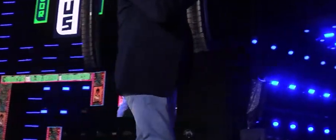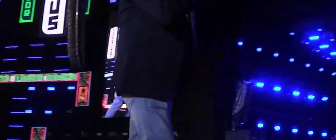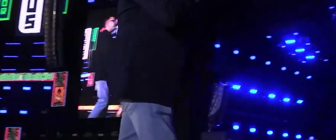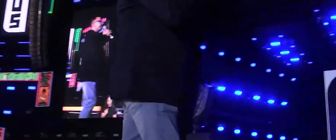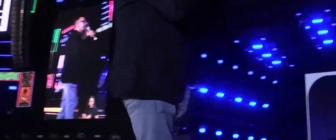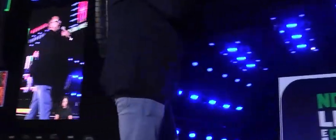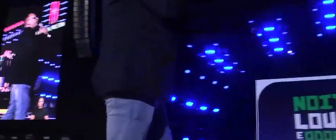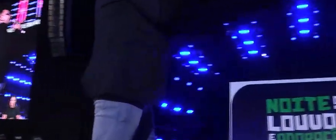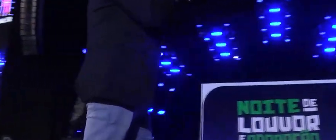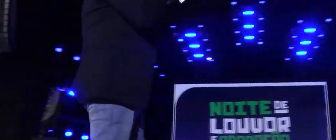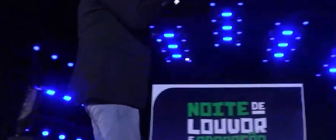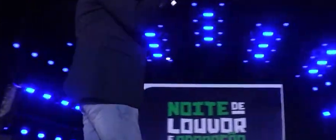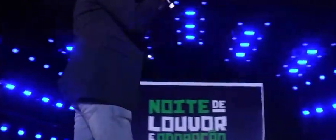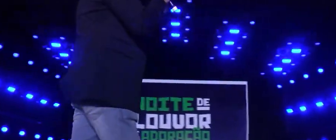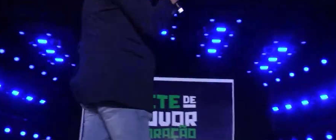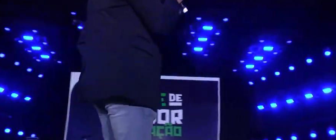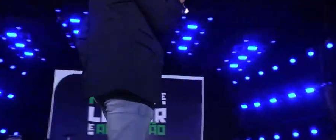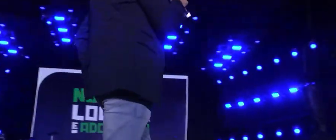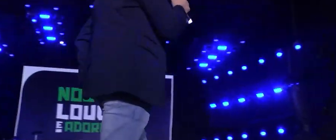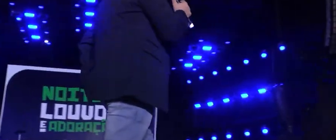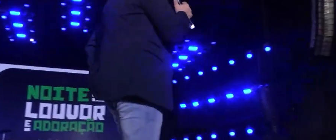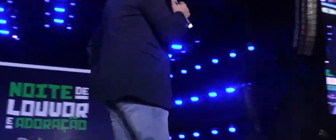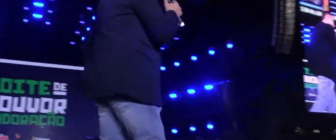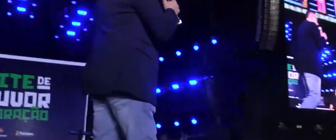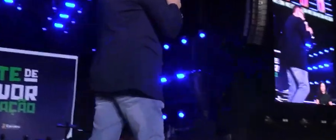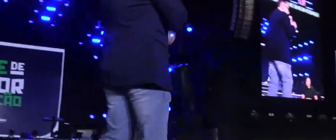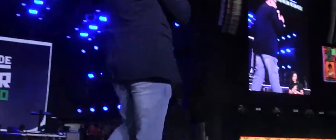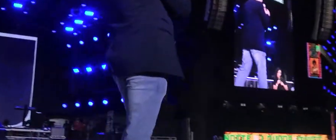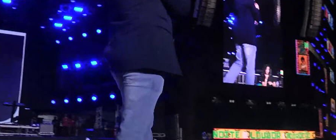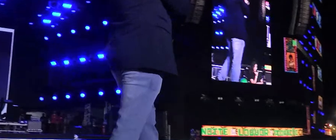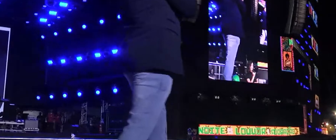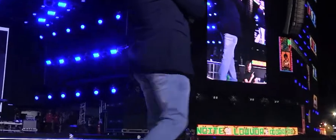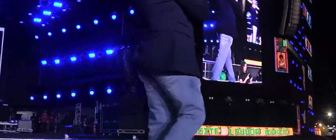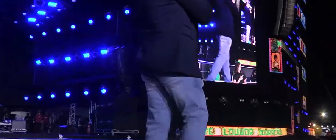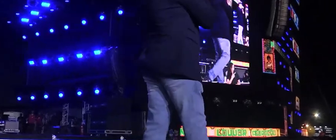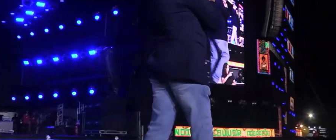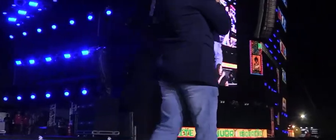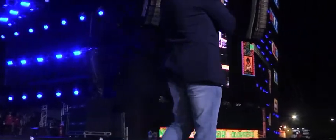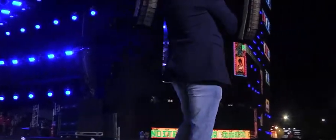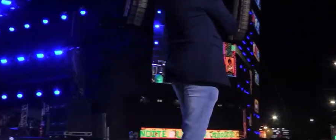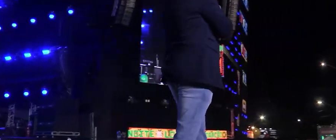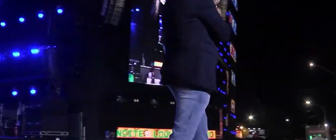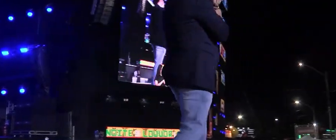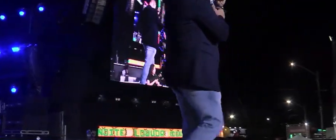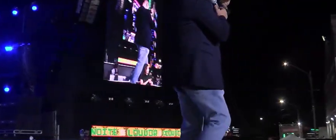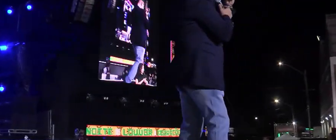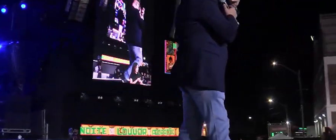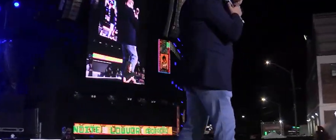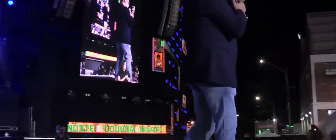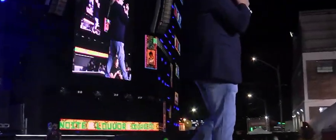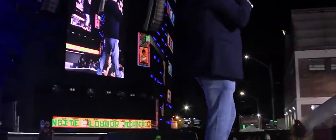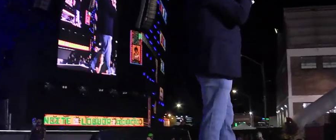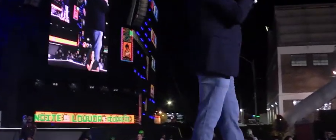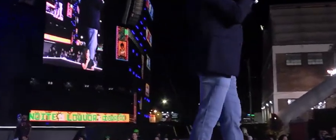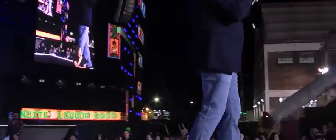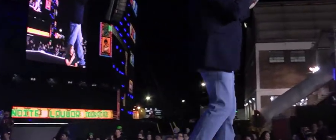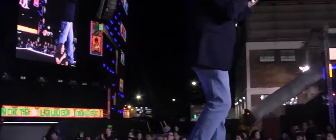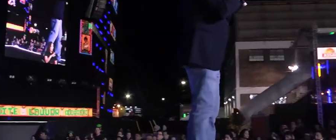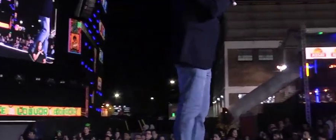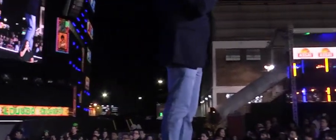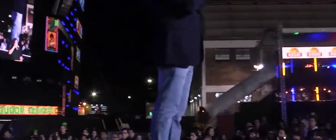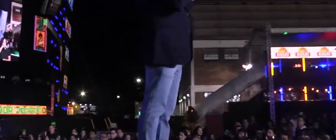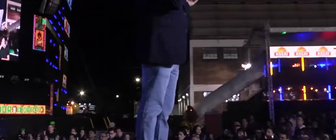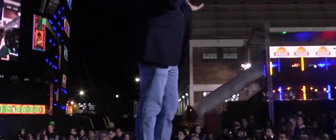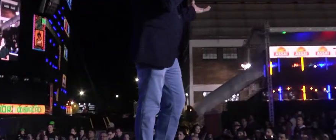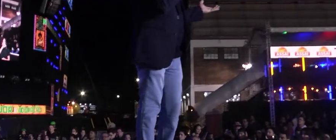disse tem outra profecia para você o teu olfato vai mudar Eu digo